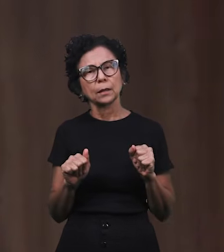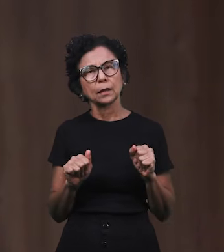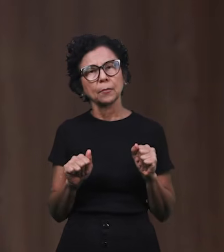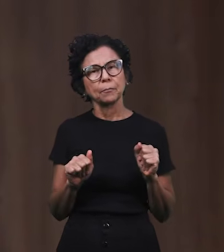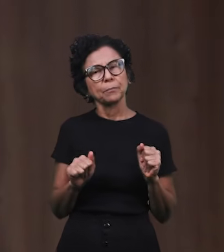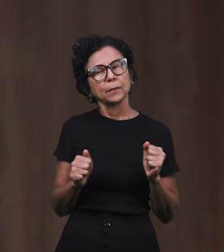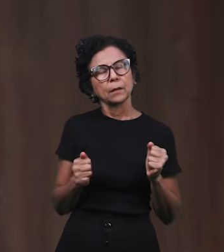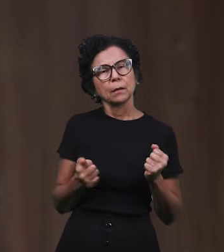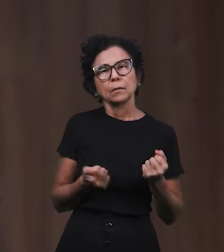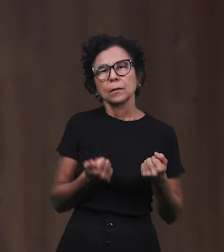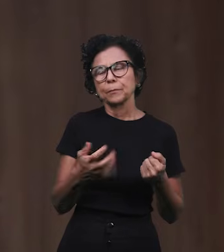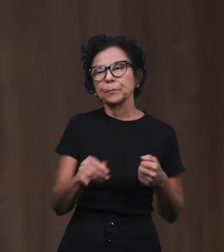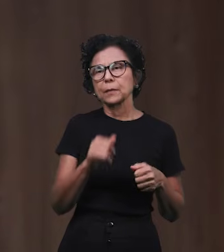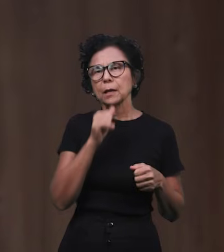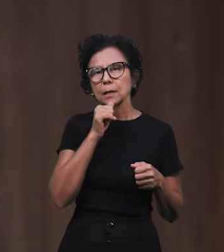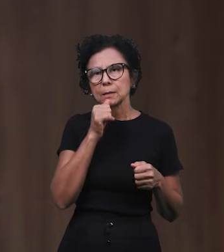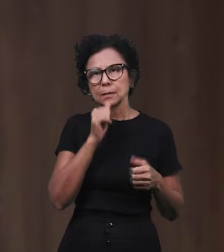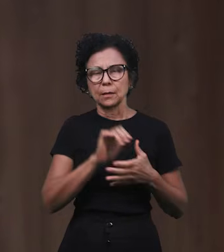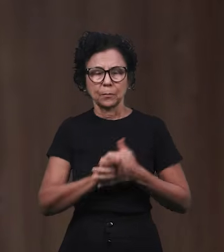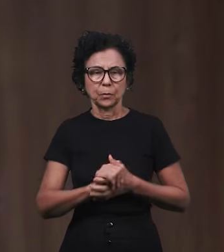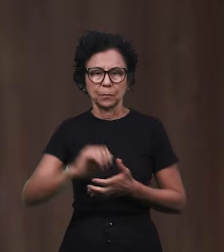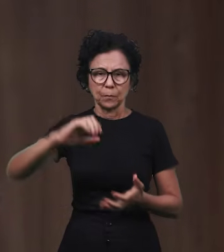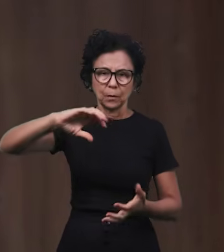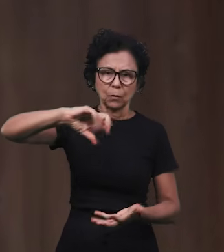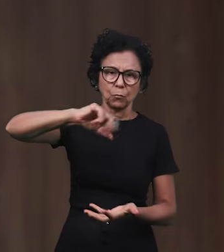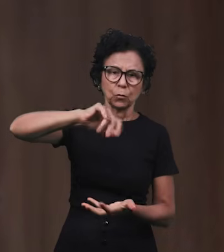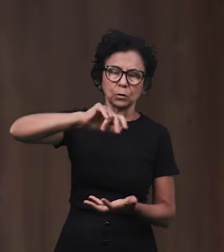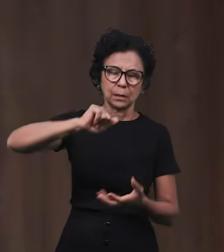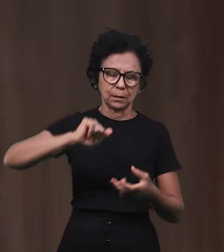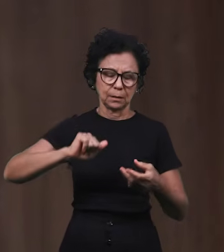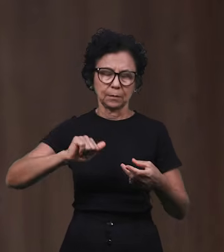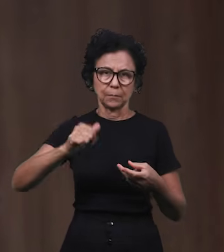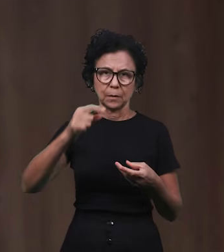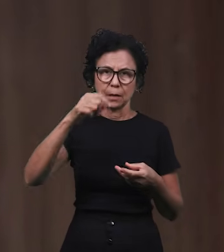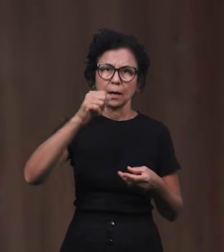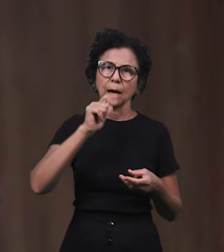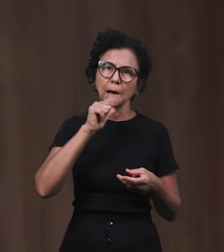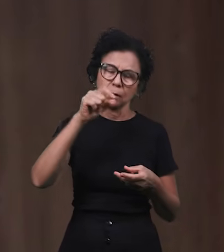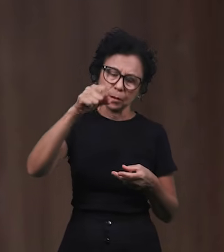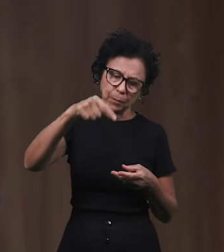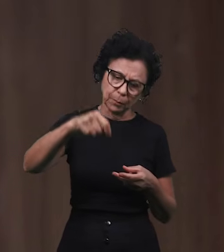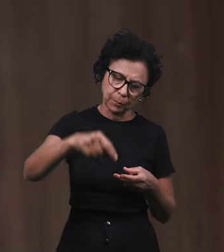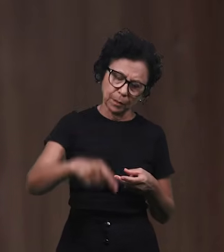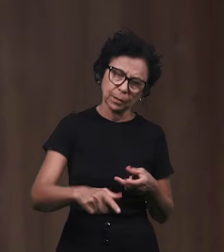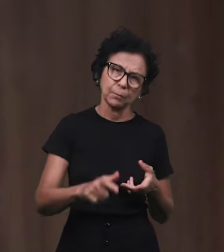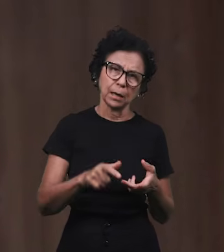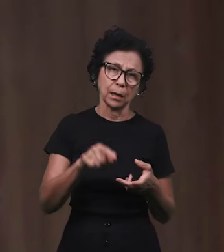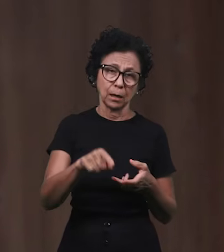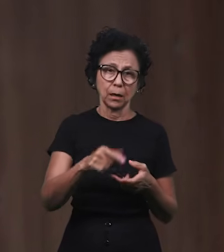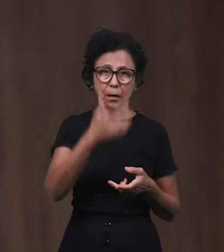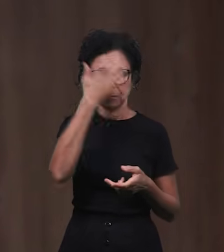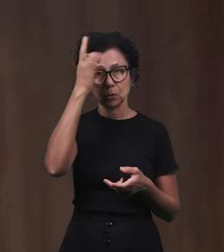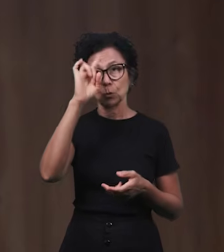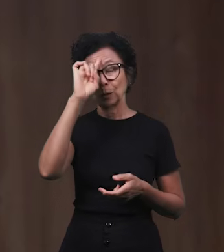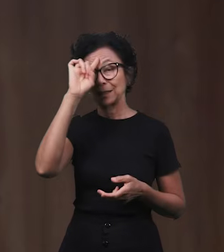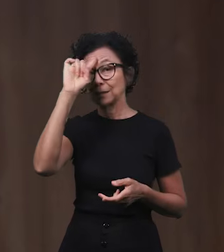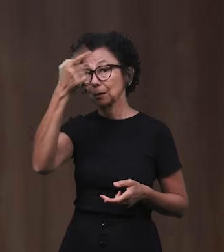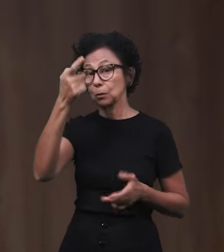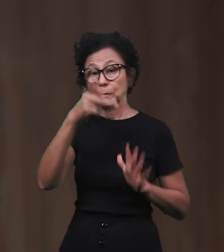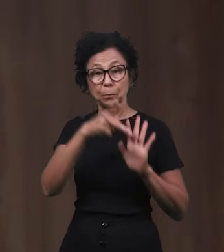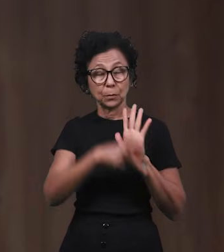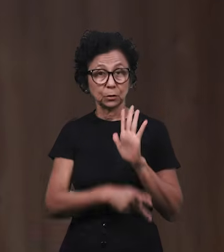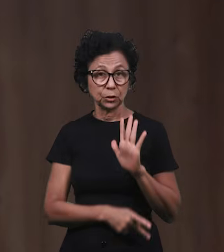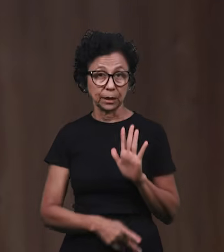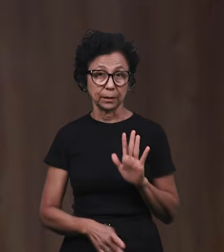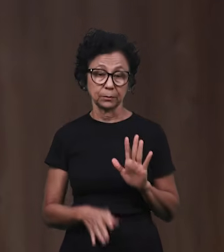natural, chegue a um lugar. Por exemplo, uma torneira, uma fonte. É algo que foi construído por alguém.